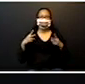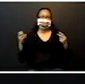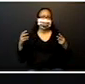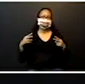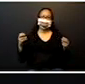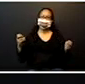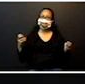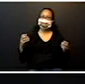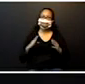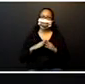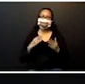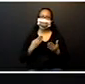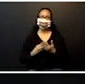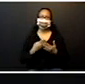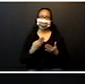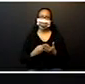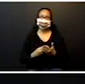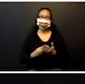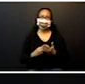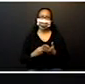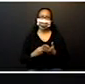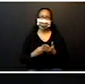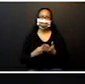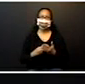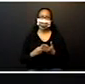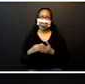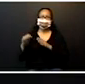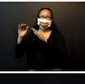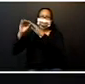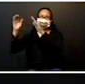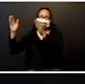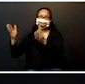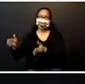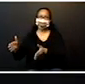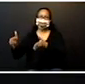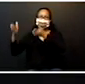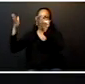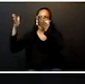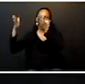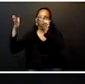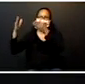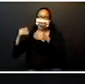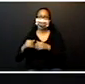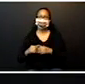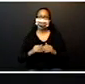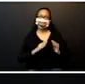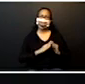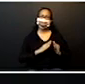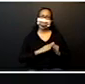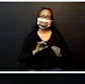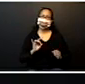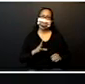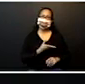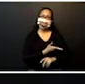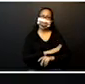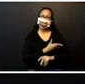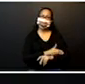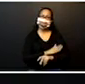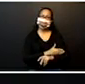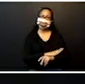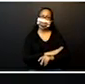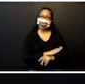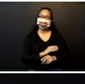escola funciona no prédio físico que vocês conhecem. E em casa, fica só a parte da tarefa mesmo, tá